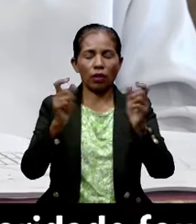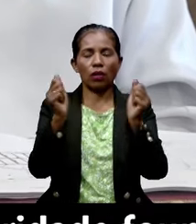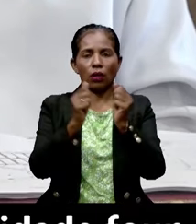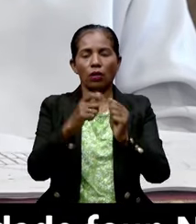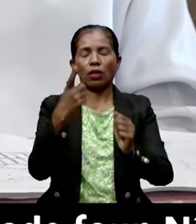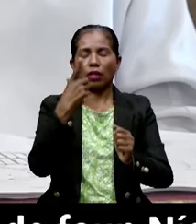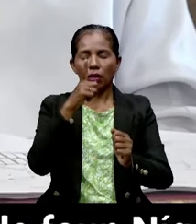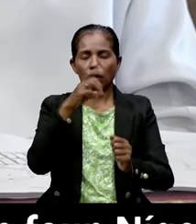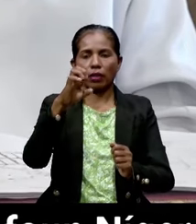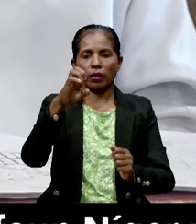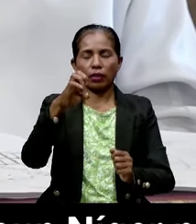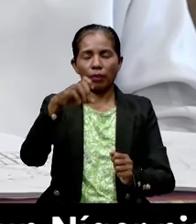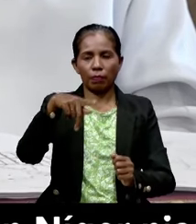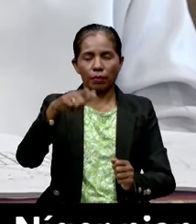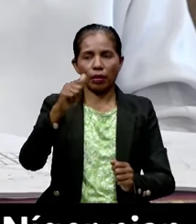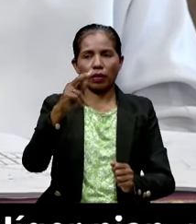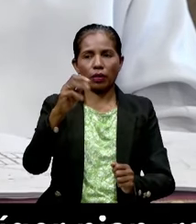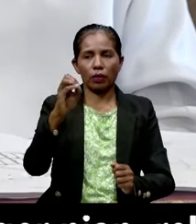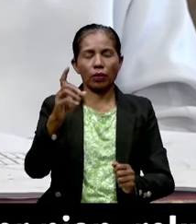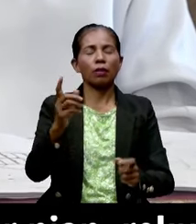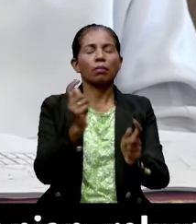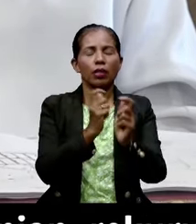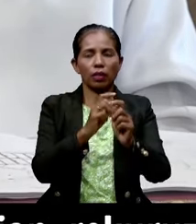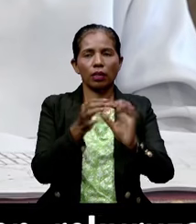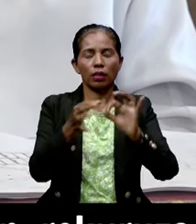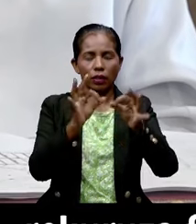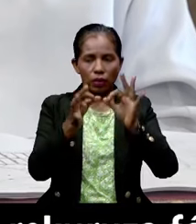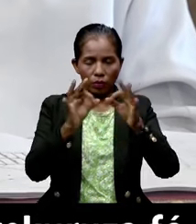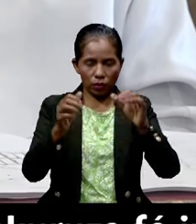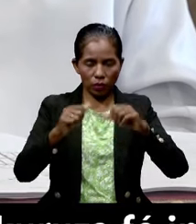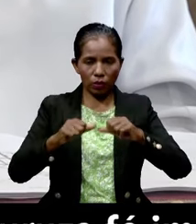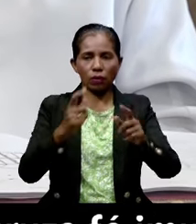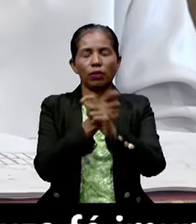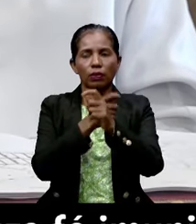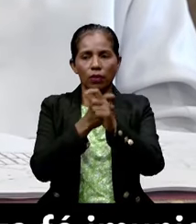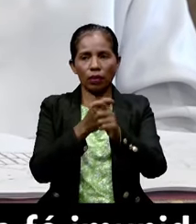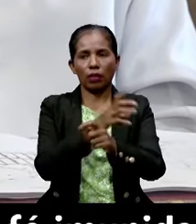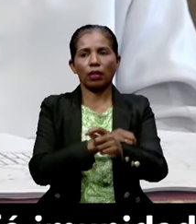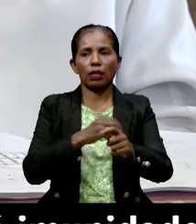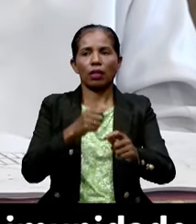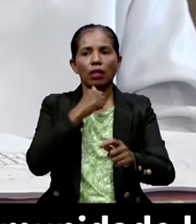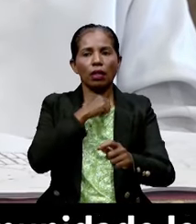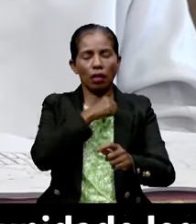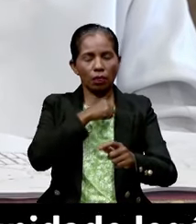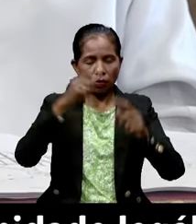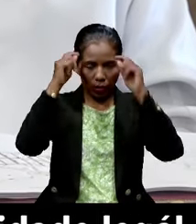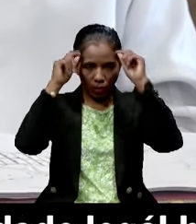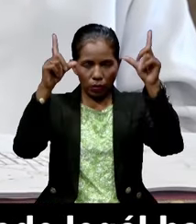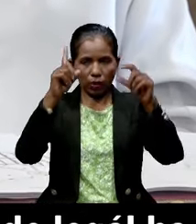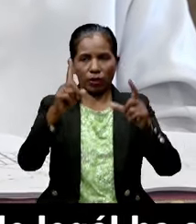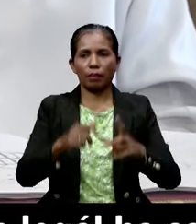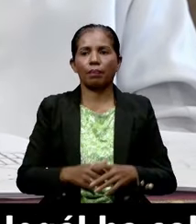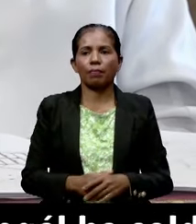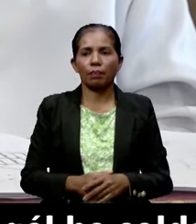espanhola, mas terá tradução em tetum, tradução consecutiva em tetum por um padre timorense.